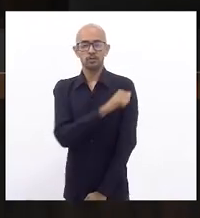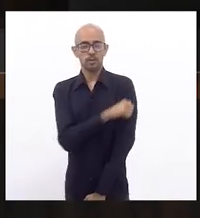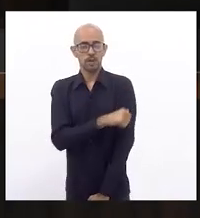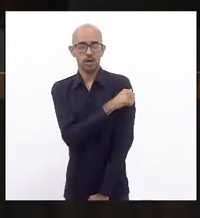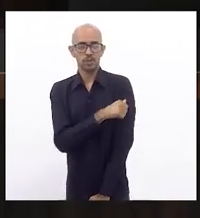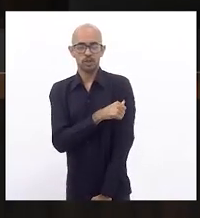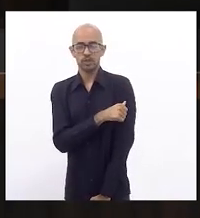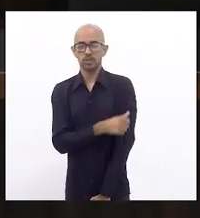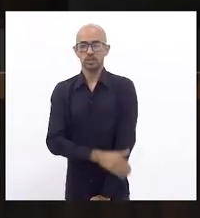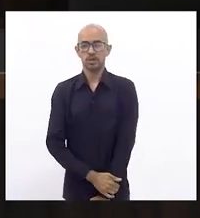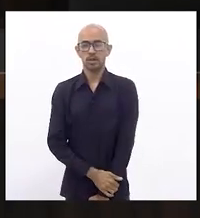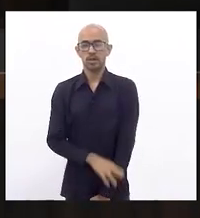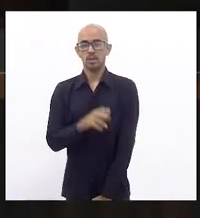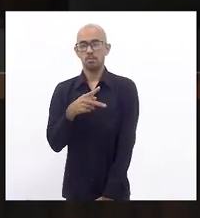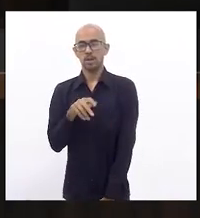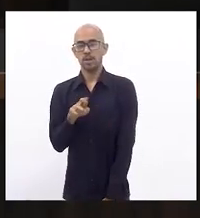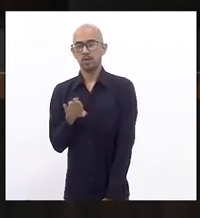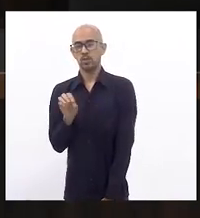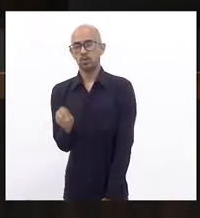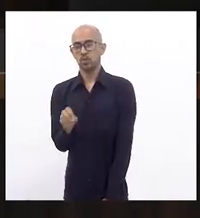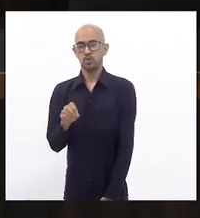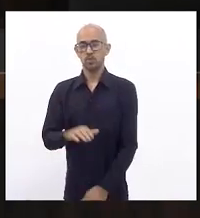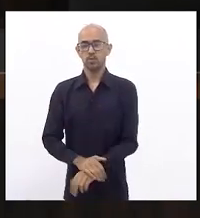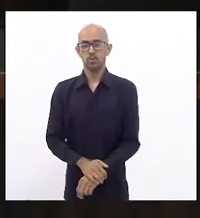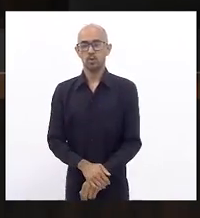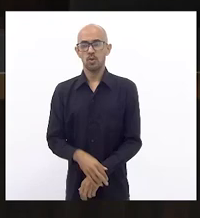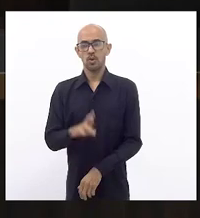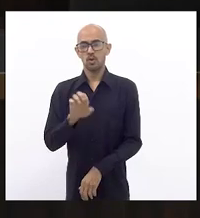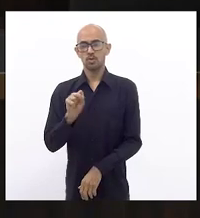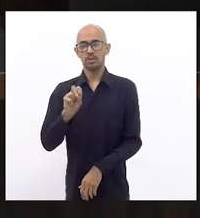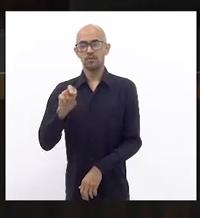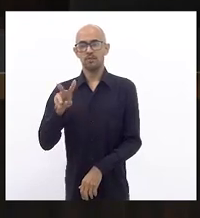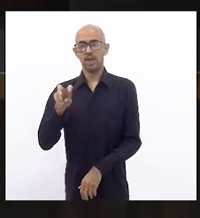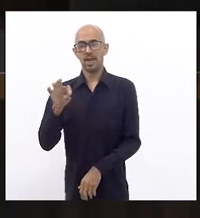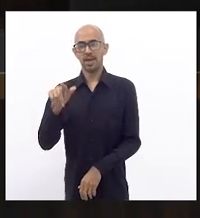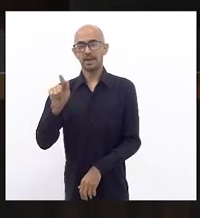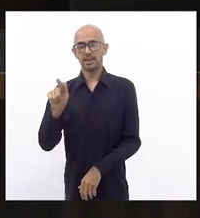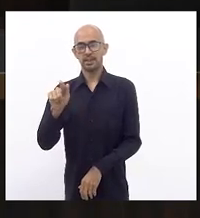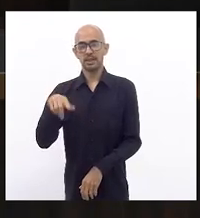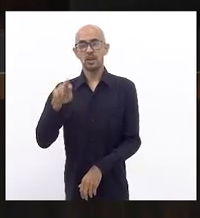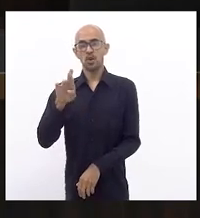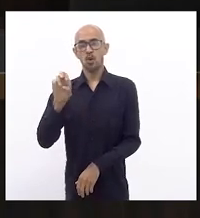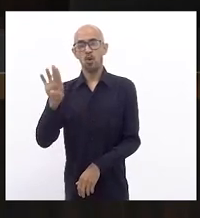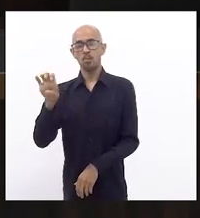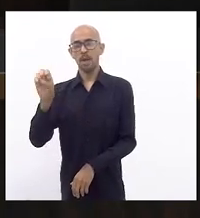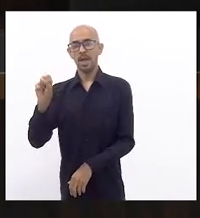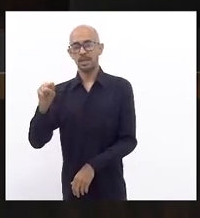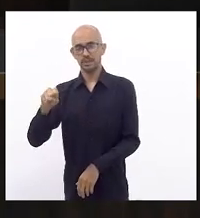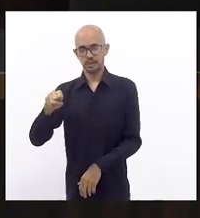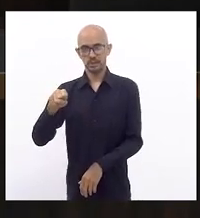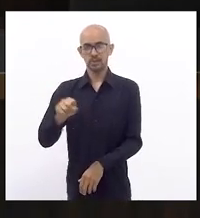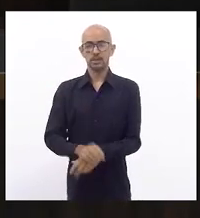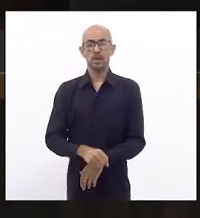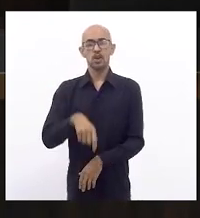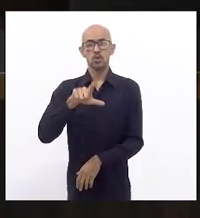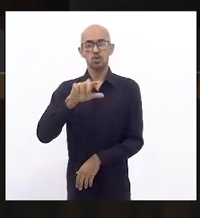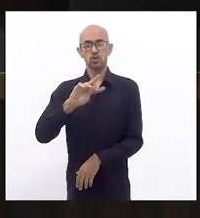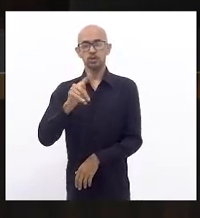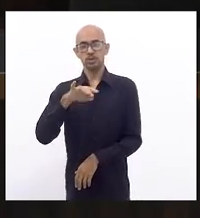Rejane, Pedro Ricardo, deputado Rosenberg Reis, deputado Rubens Bontempo, deputada